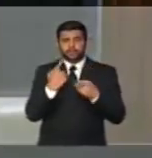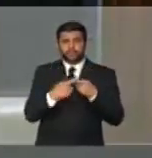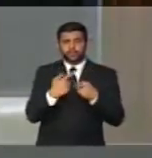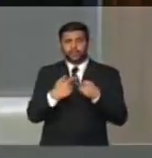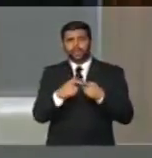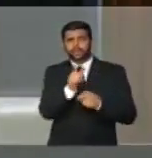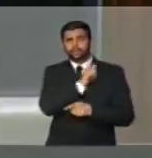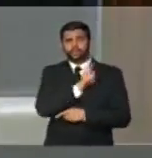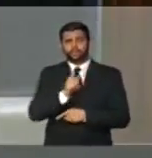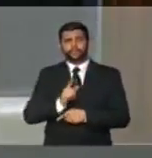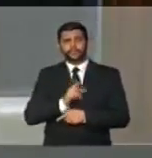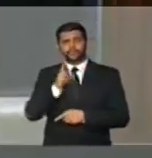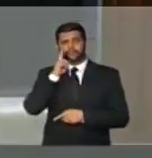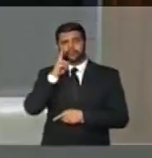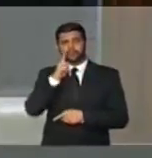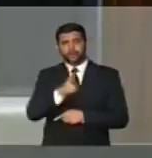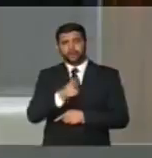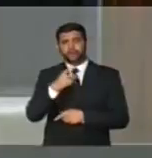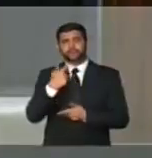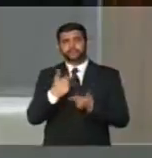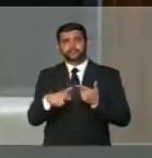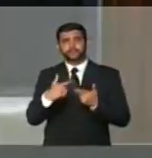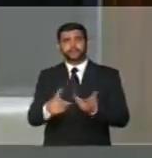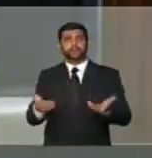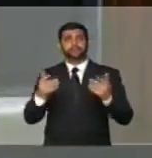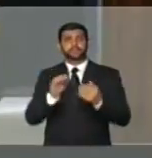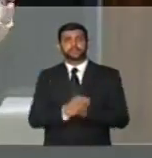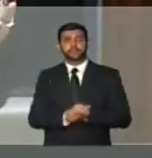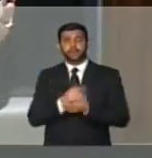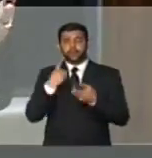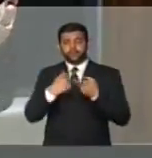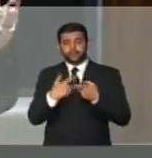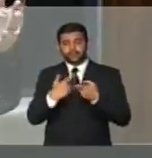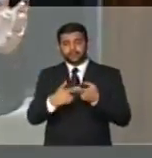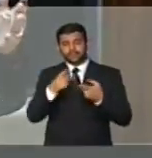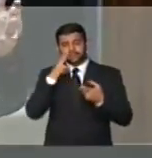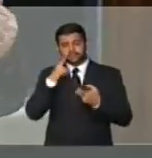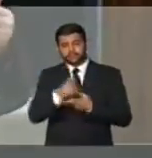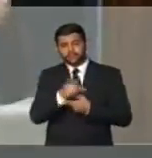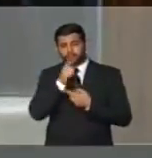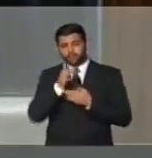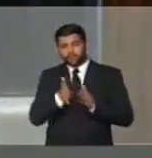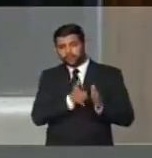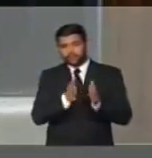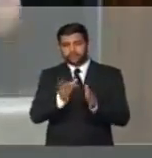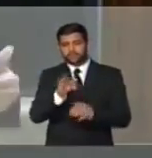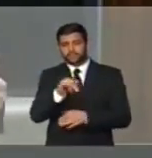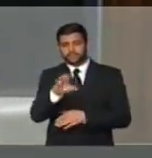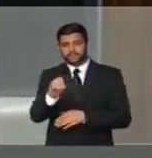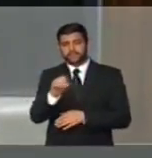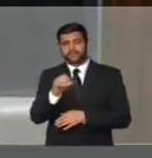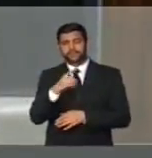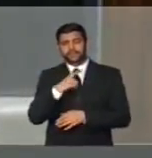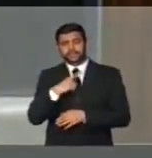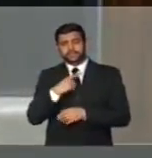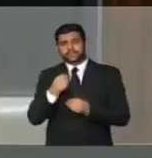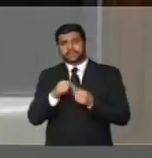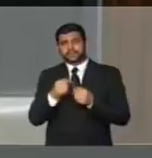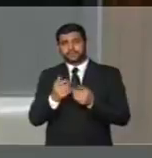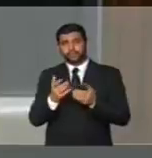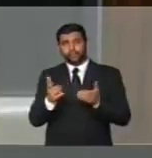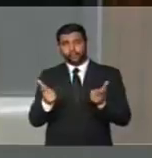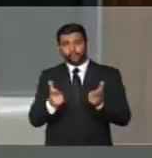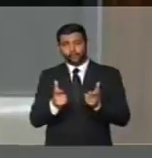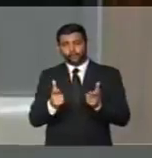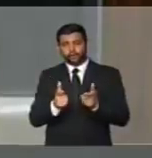os governos não olham essas coisas? E a gente vê o Rio São Francisco sendo assoreado,